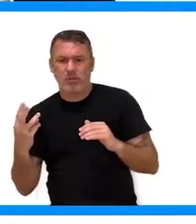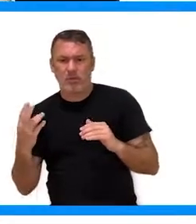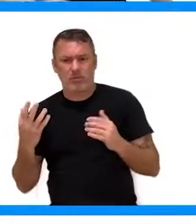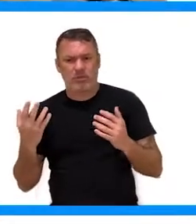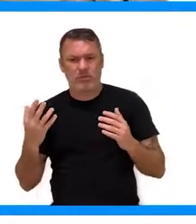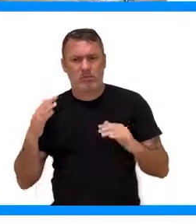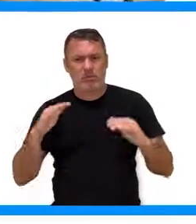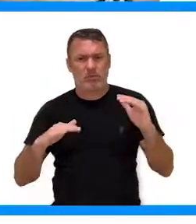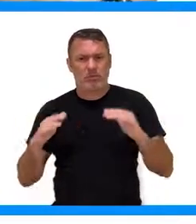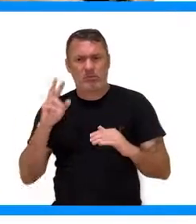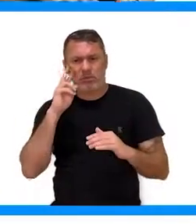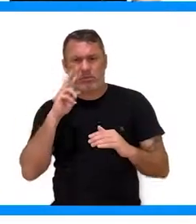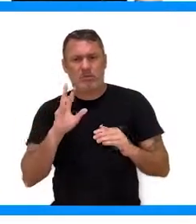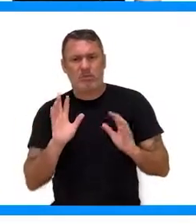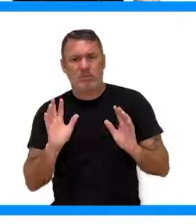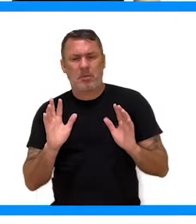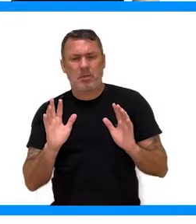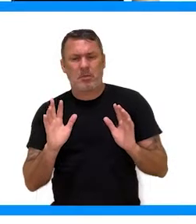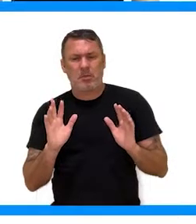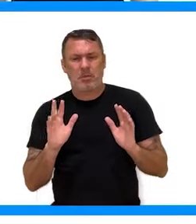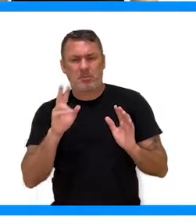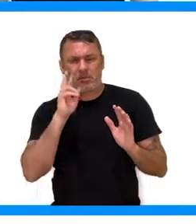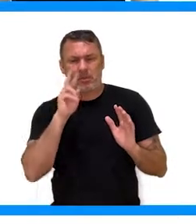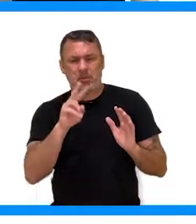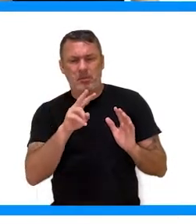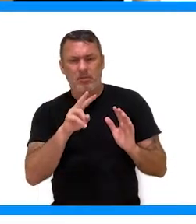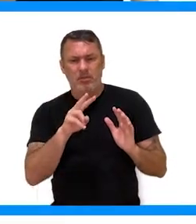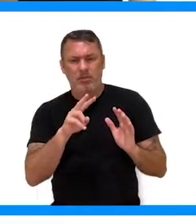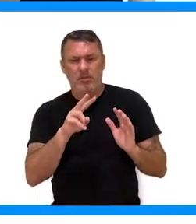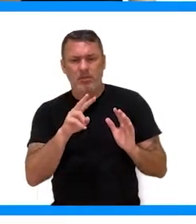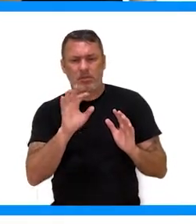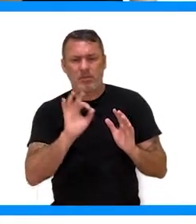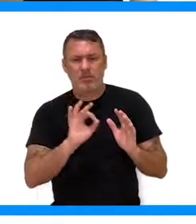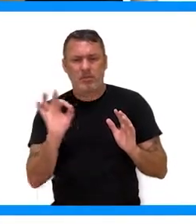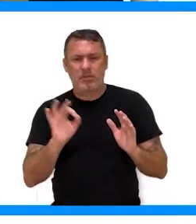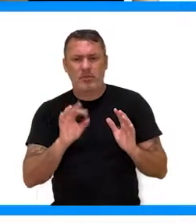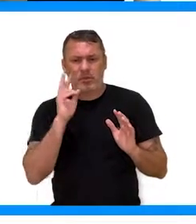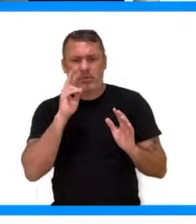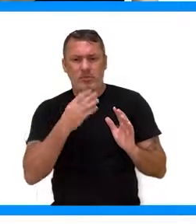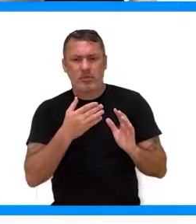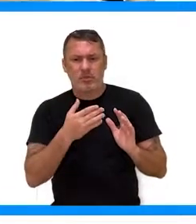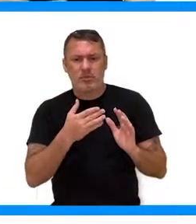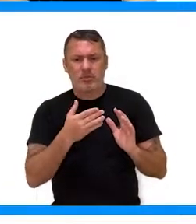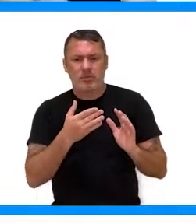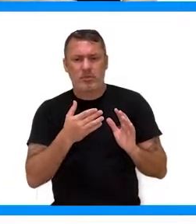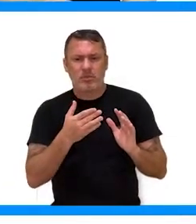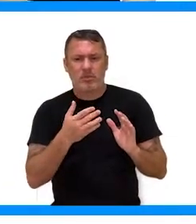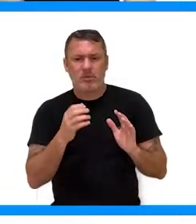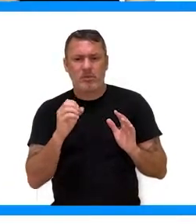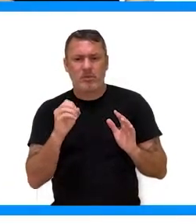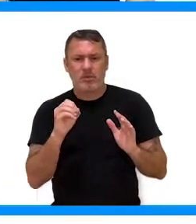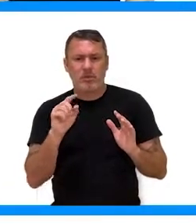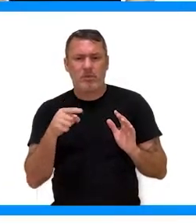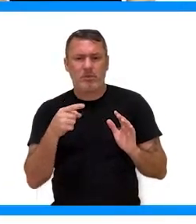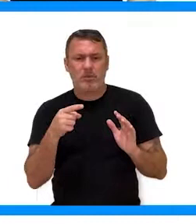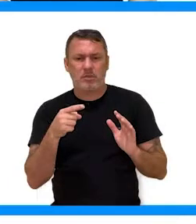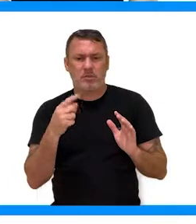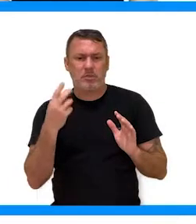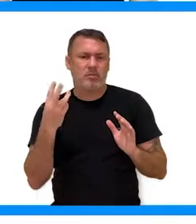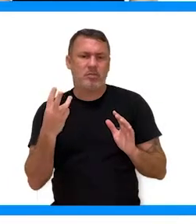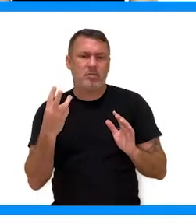32,8%. Peraí. Na mão de quantos, professor? No percentual aí, são